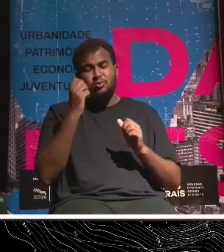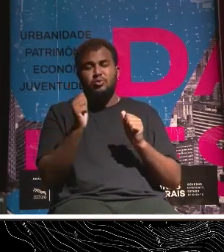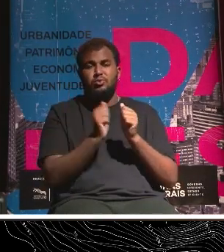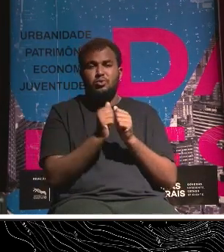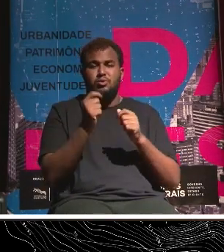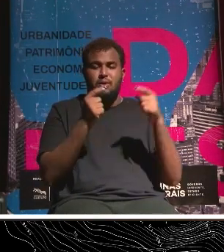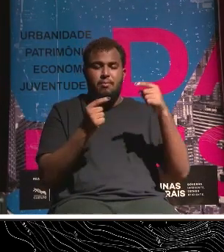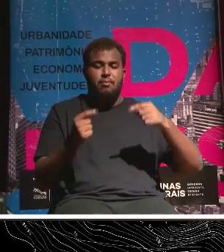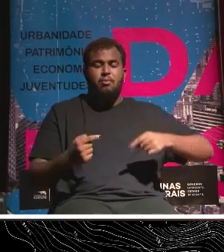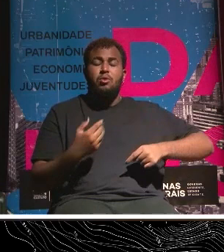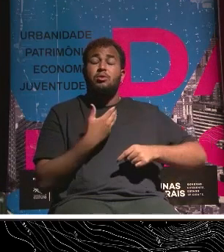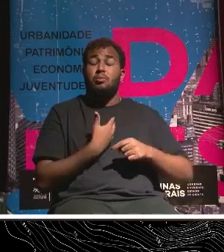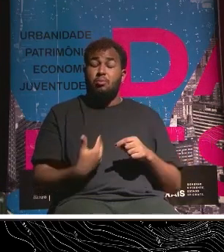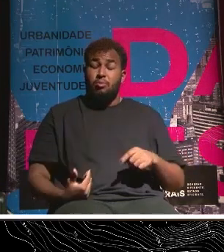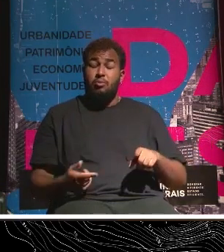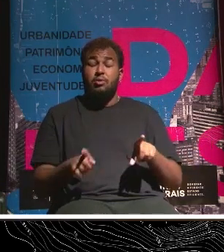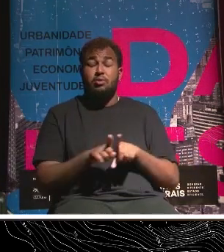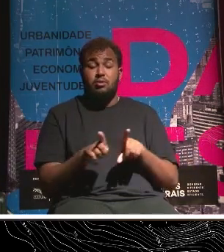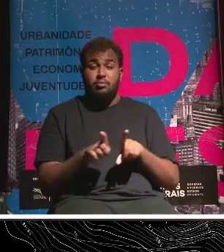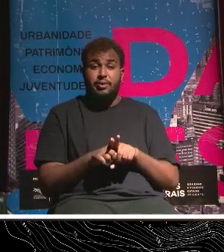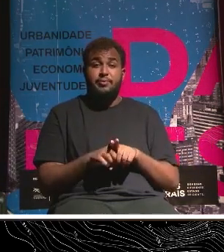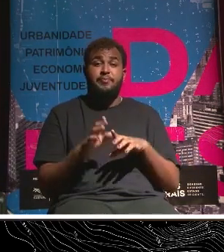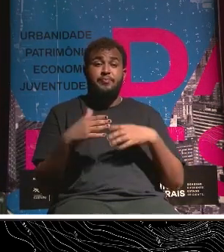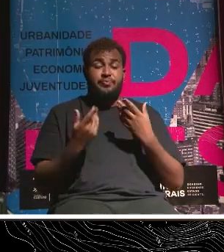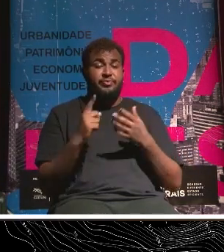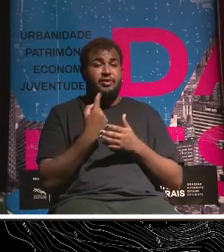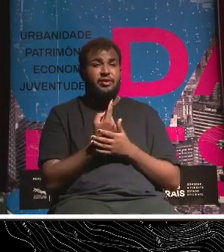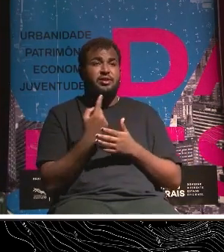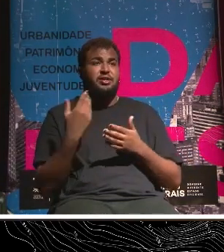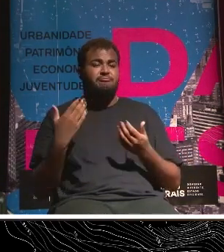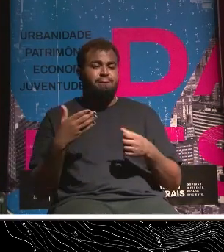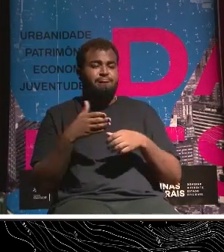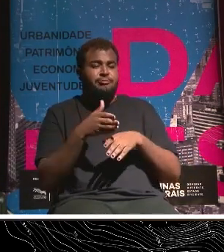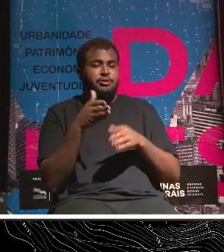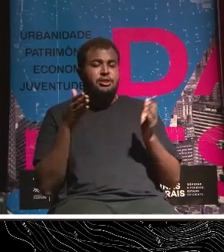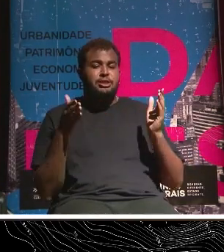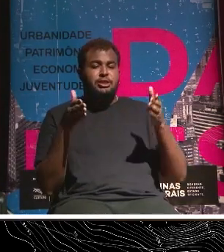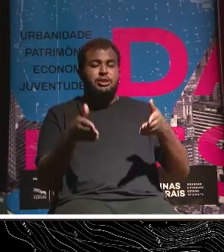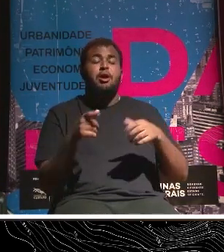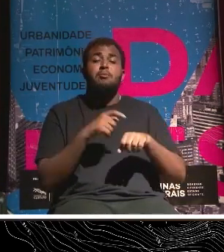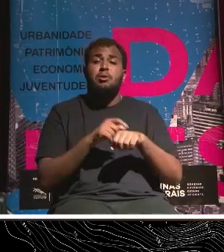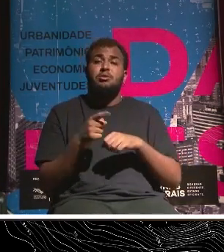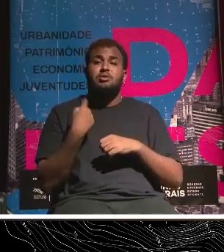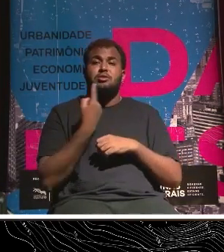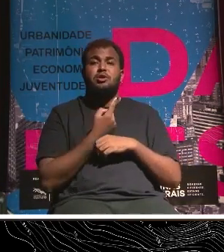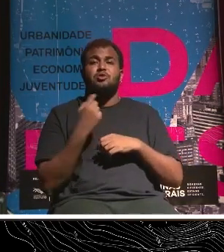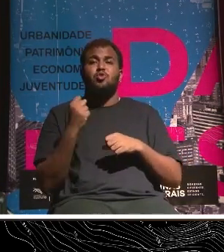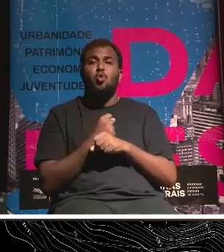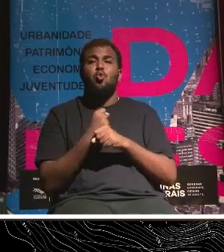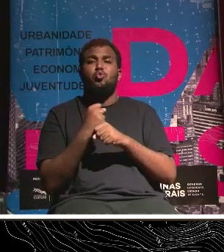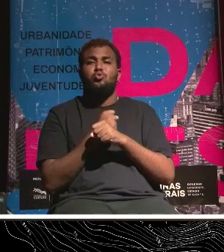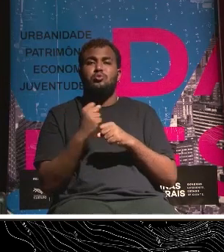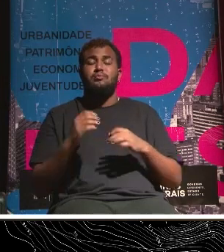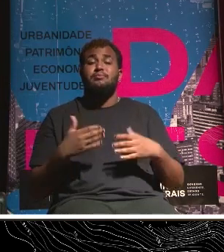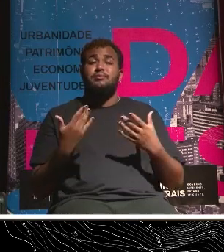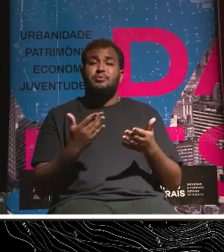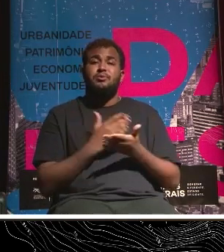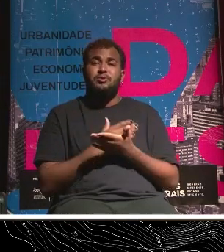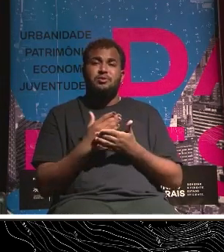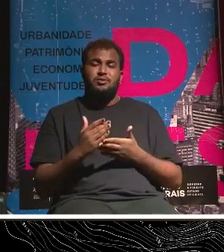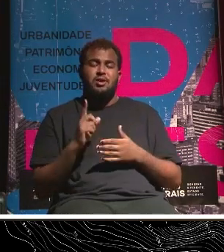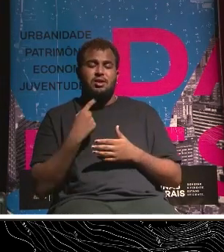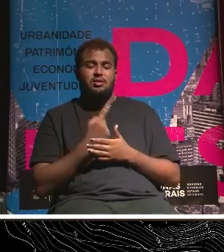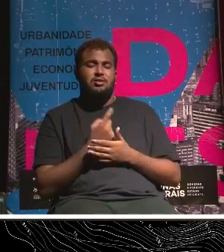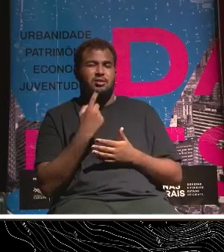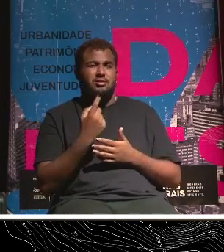mesmo, participo de construção de política pública, a gente já chega ali com coisas que a gente quer construir. E, a partir disso, a gente